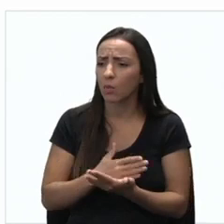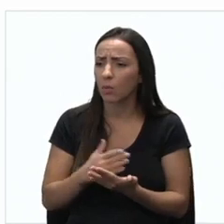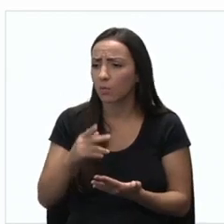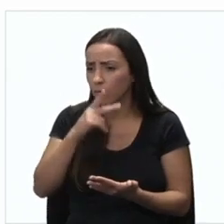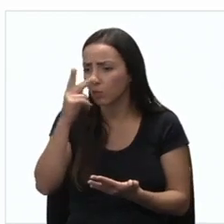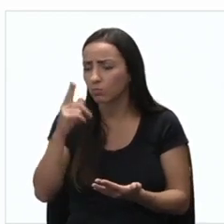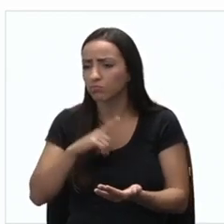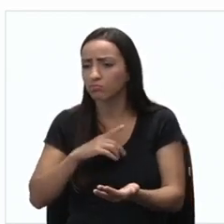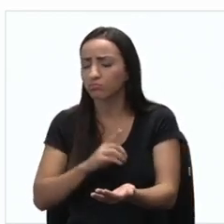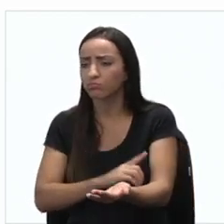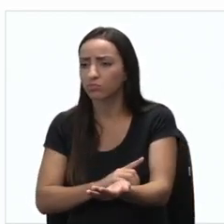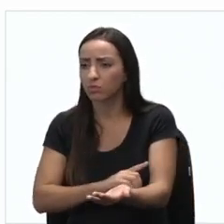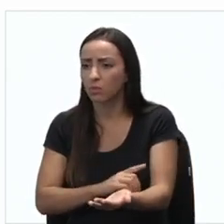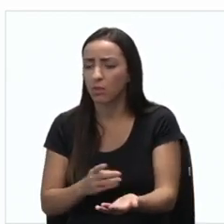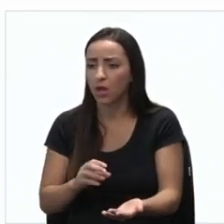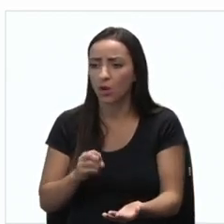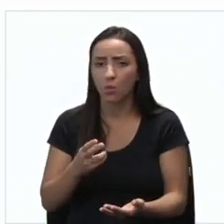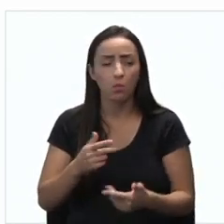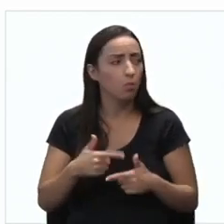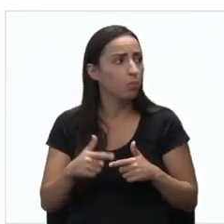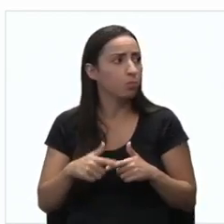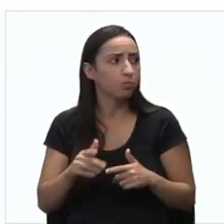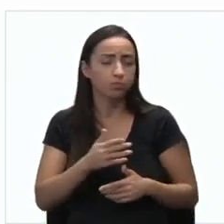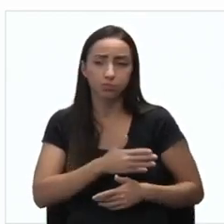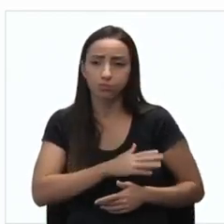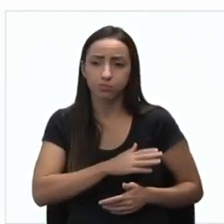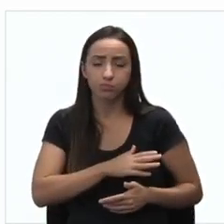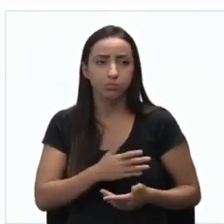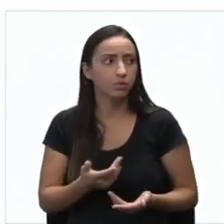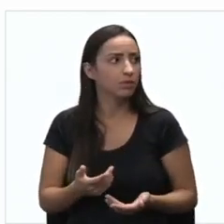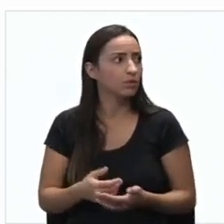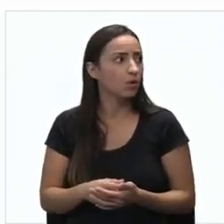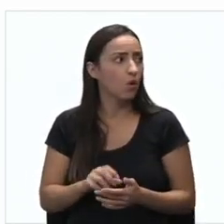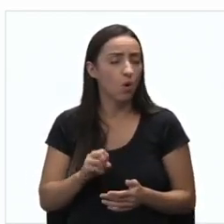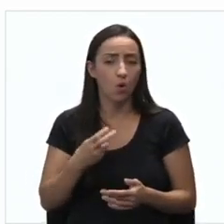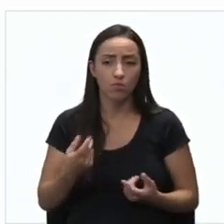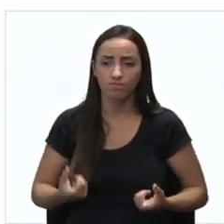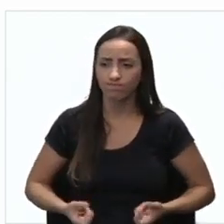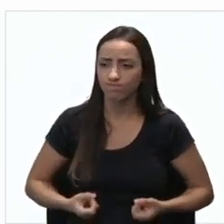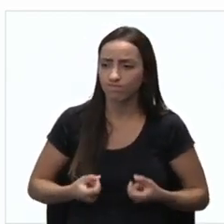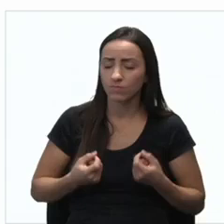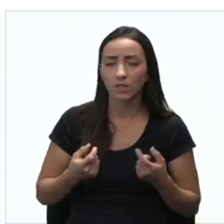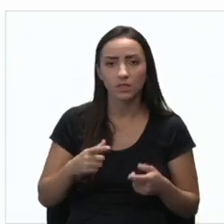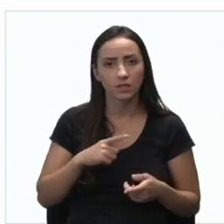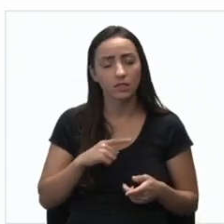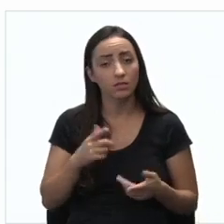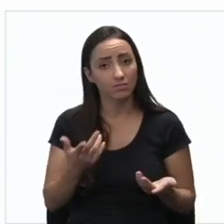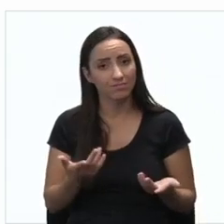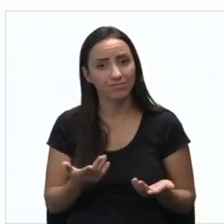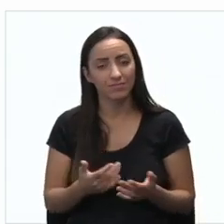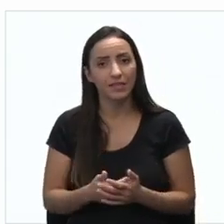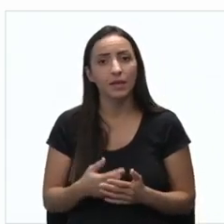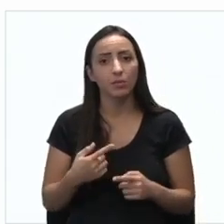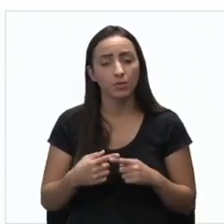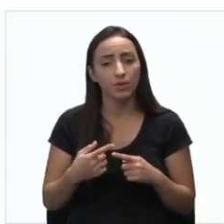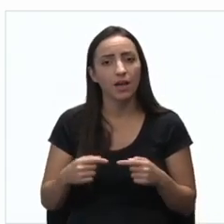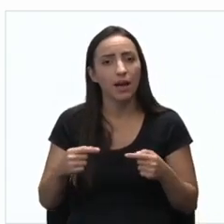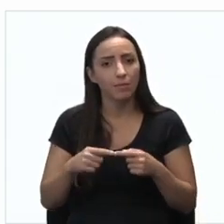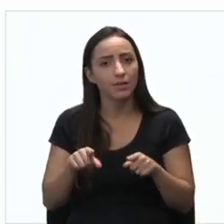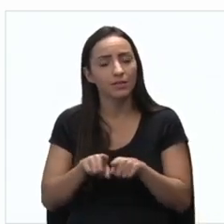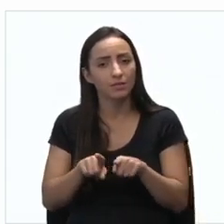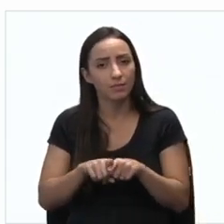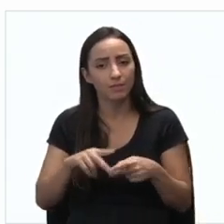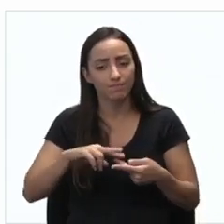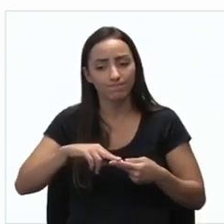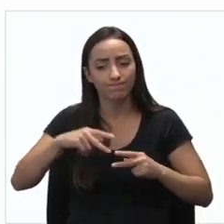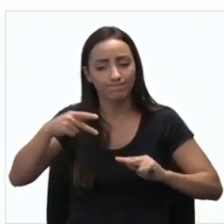problemas cardíacos? Tem casos de câncer, por exemplo, né? Então, isso também tem a ver com